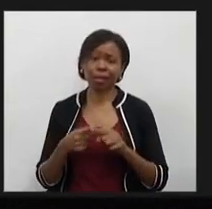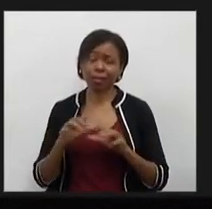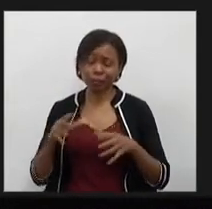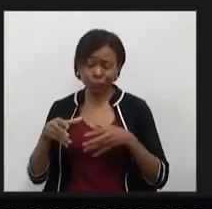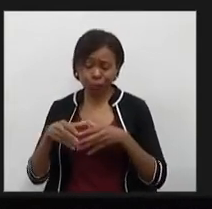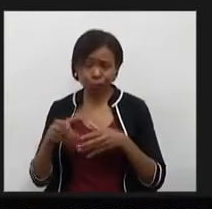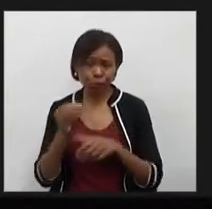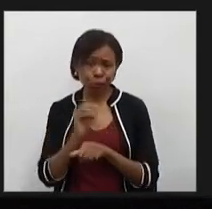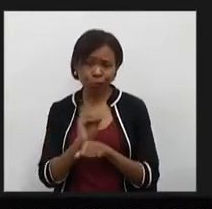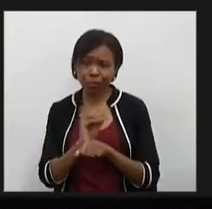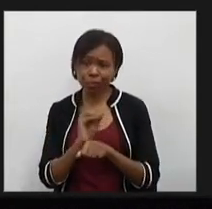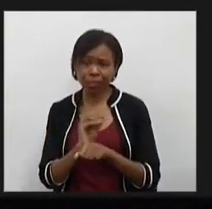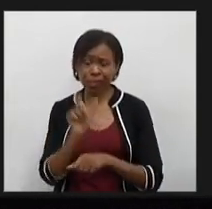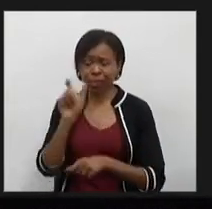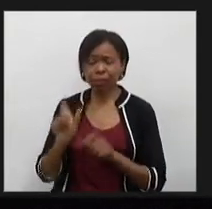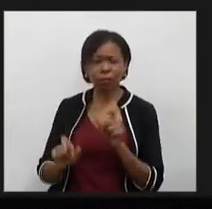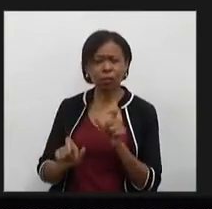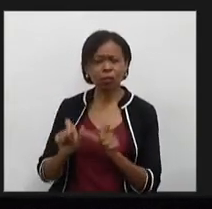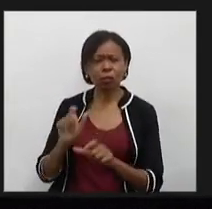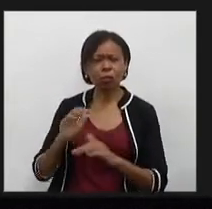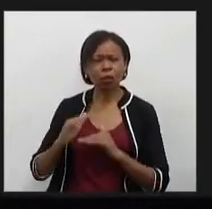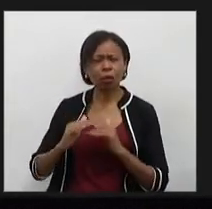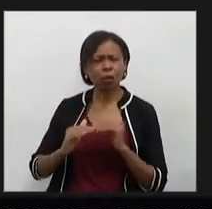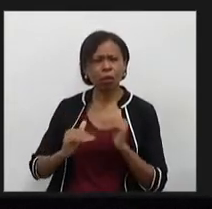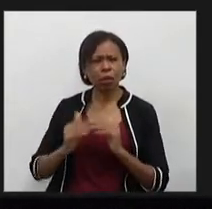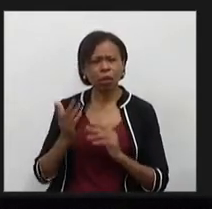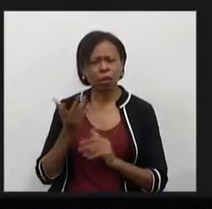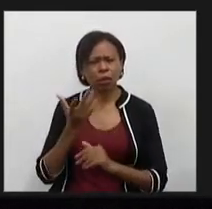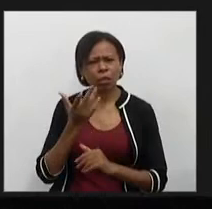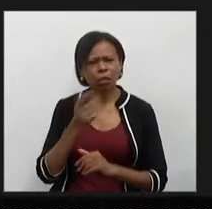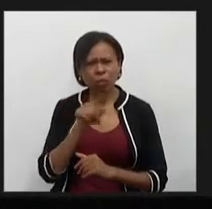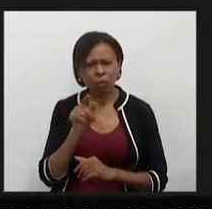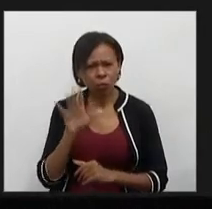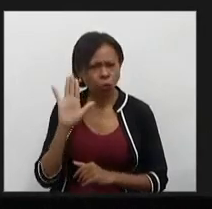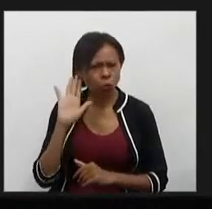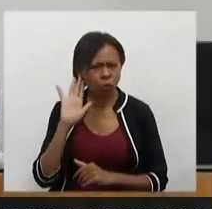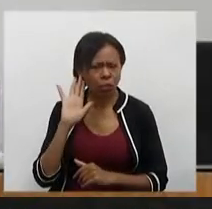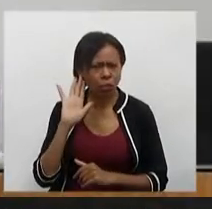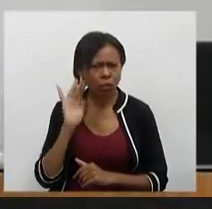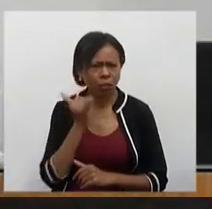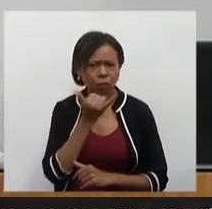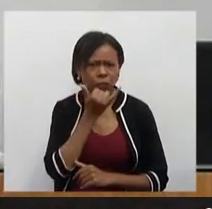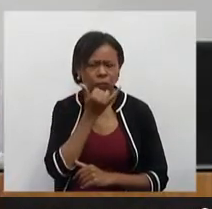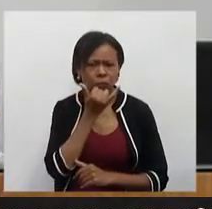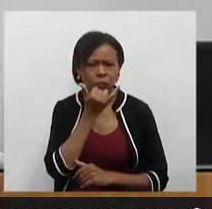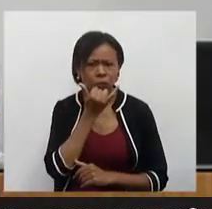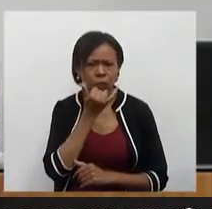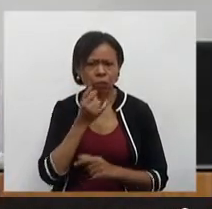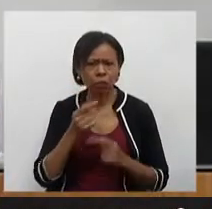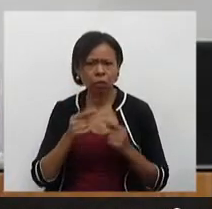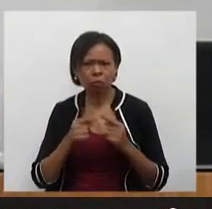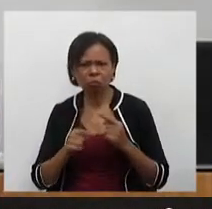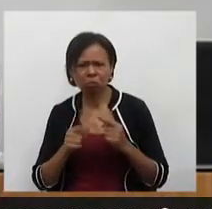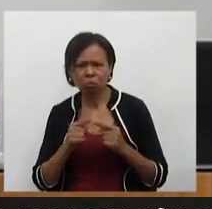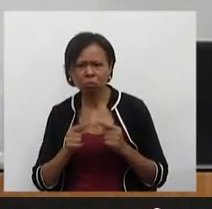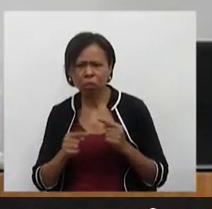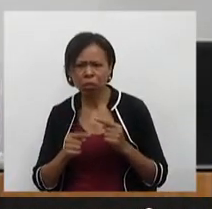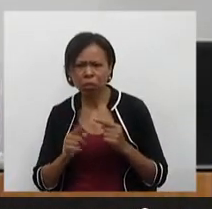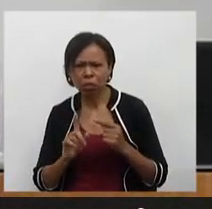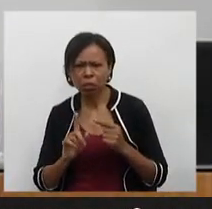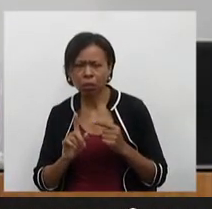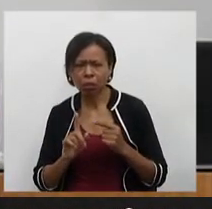aí... Desculpa, vocês estão me escutando? Desculpa, meu telefone tocou. Estamos te escutando.